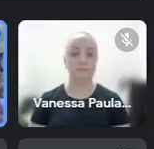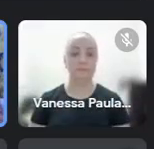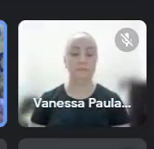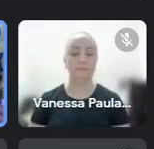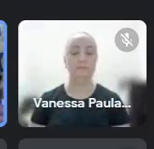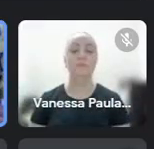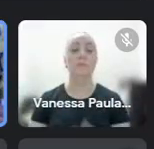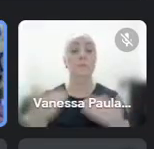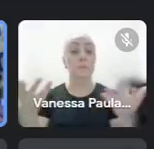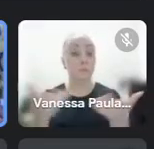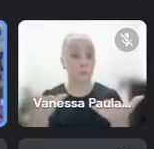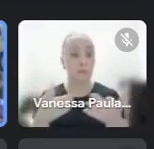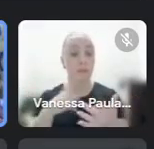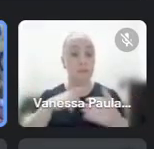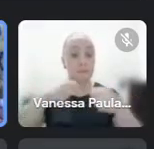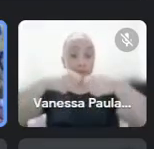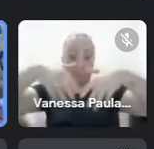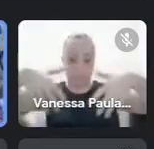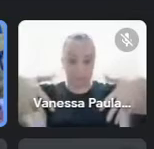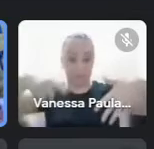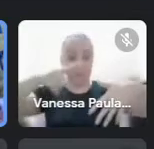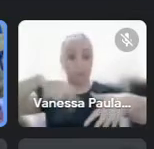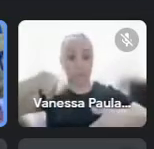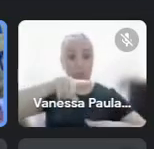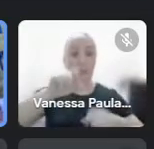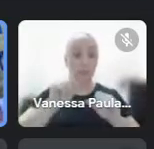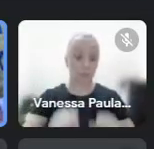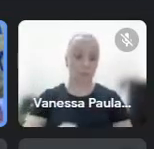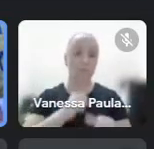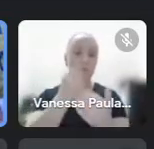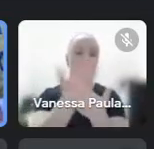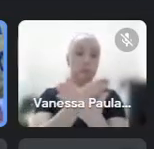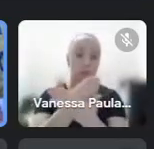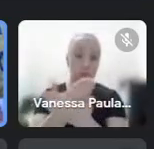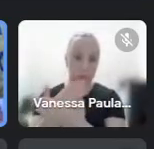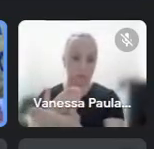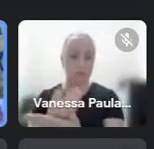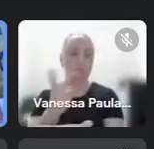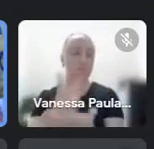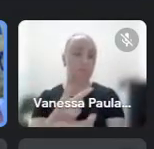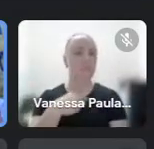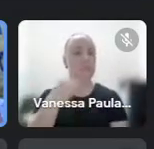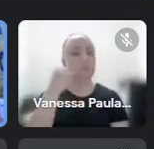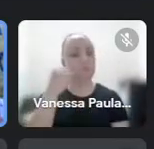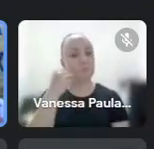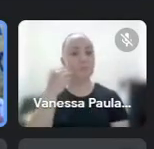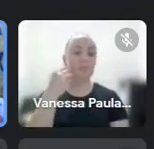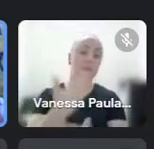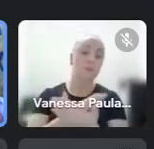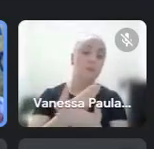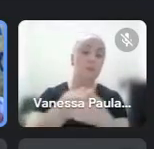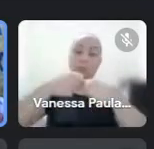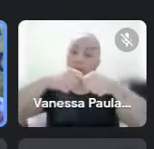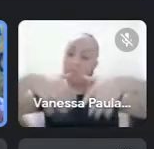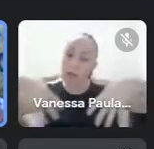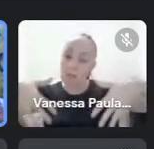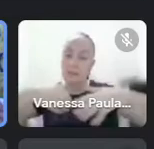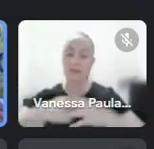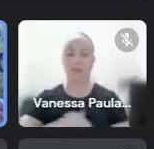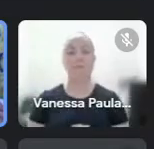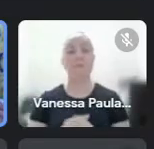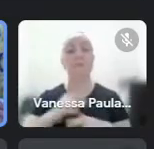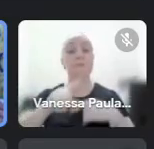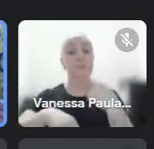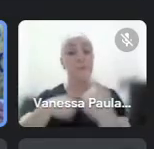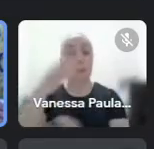Bom, então aqui são os mapas. Esses mapas aqui a gente pode estudar, a gente sempre tem estudado os mapas. E para